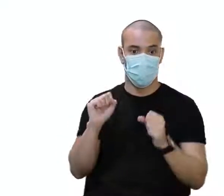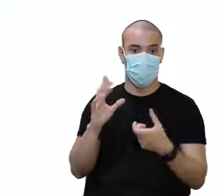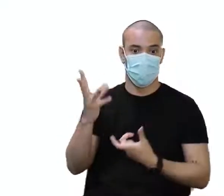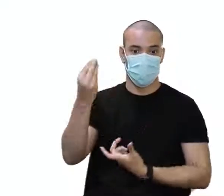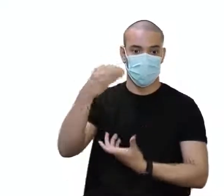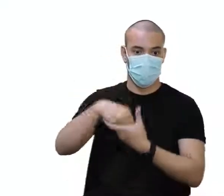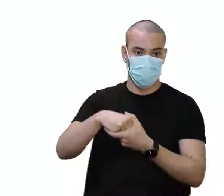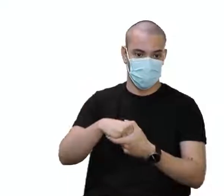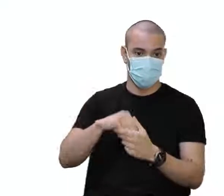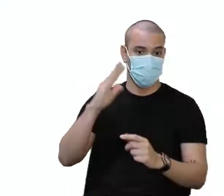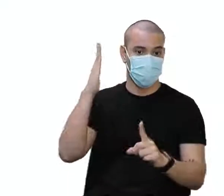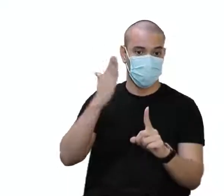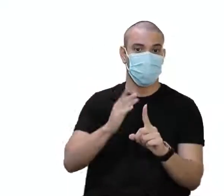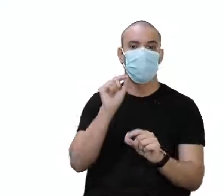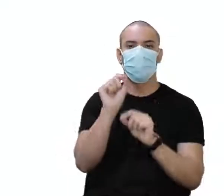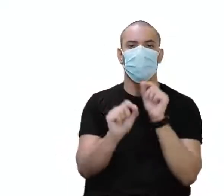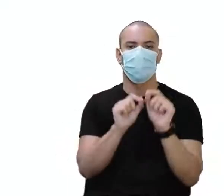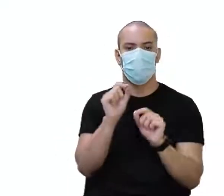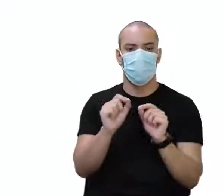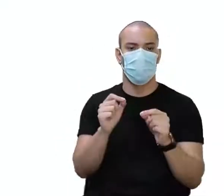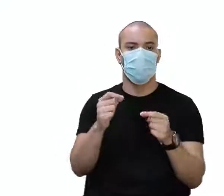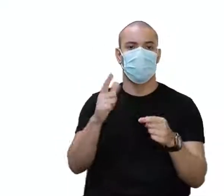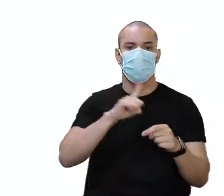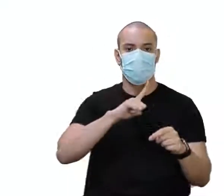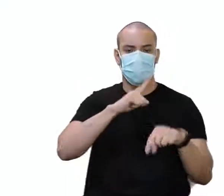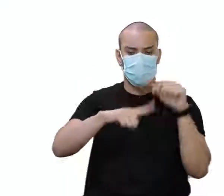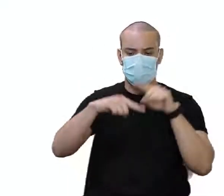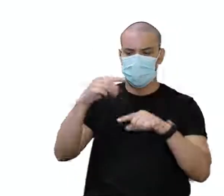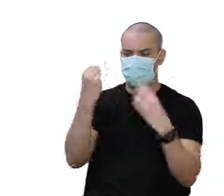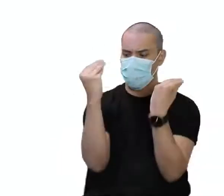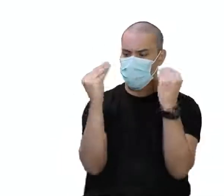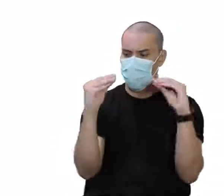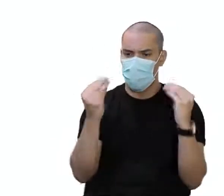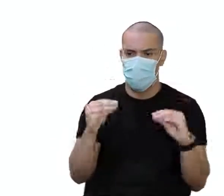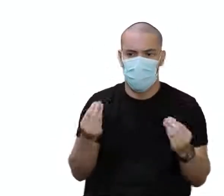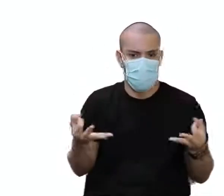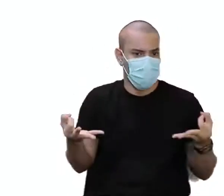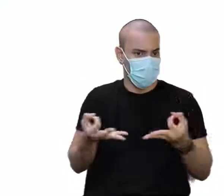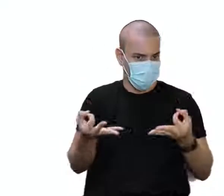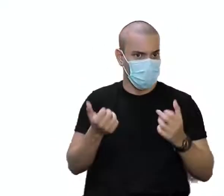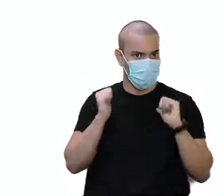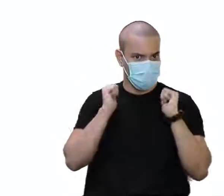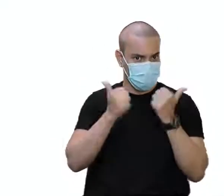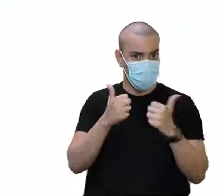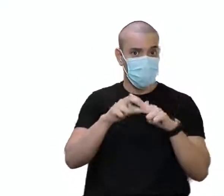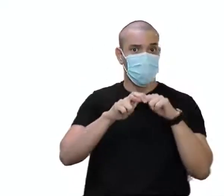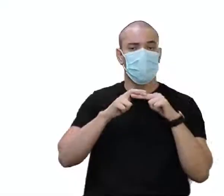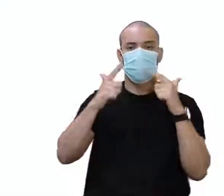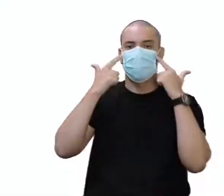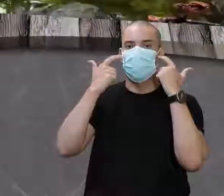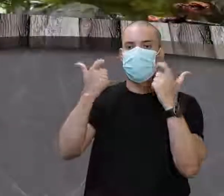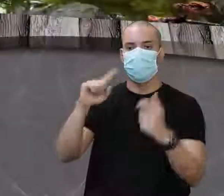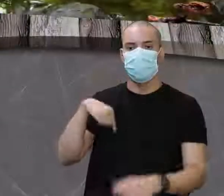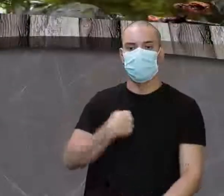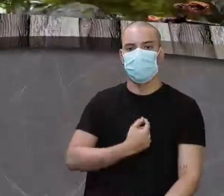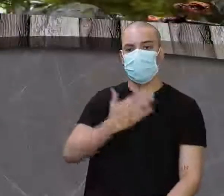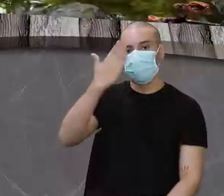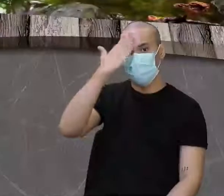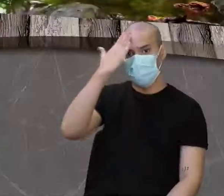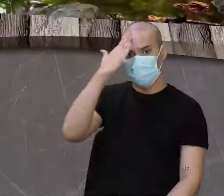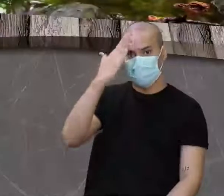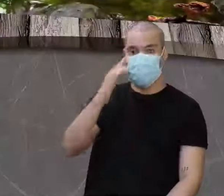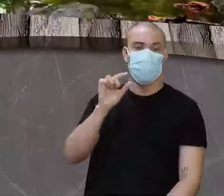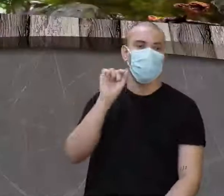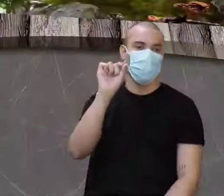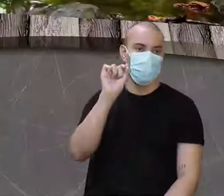também, se alimentar diretamente dos produtores. Perfeito? Então, o que é interessante a gente enfatizar, olha aqui para